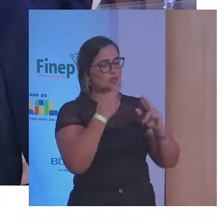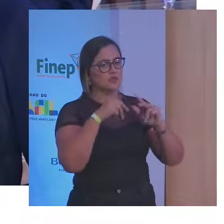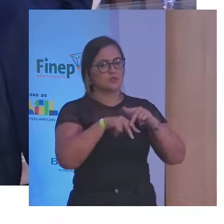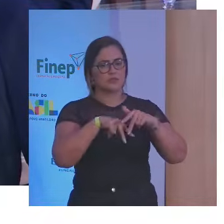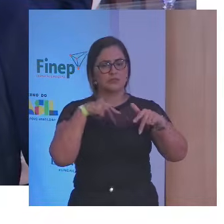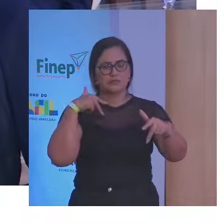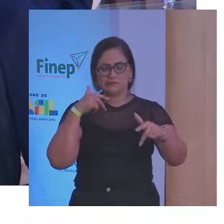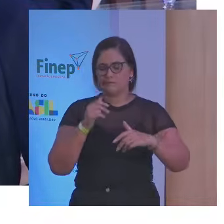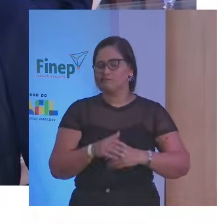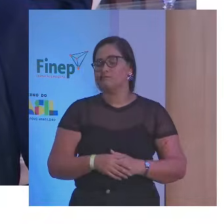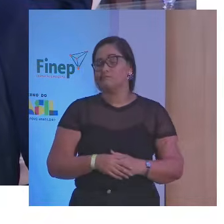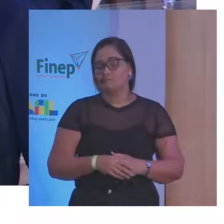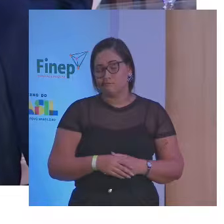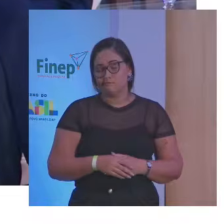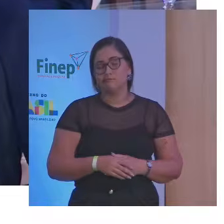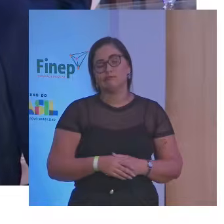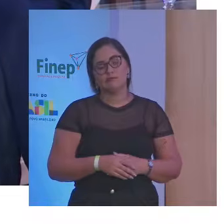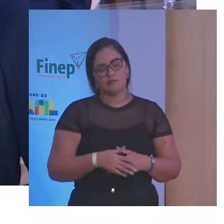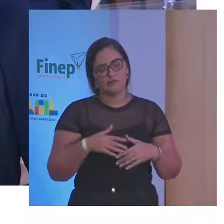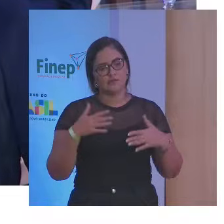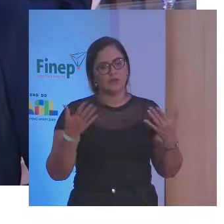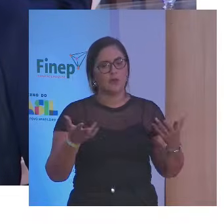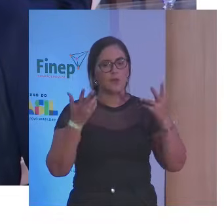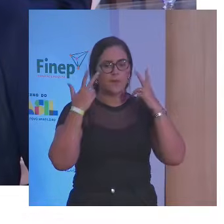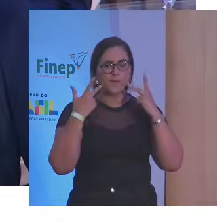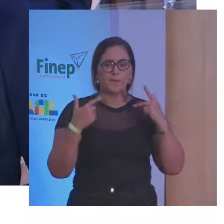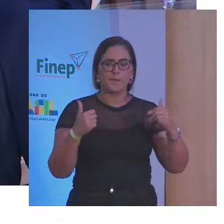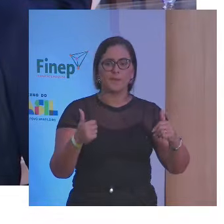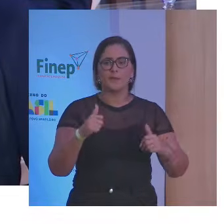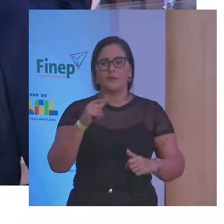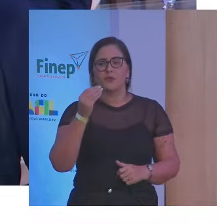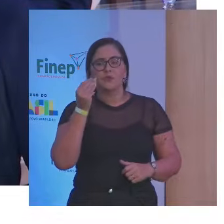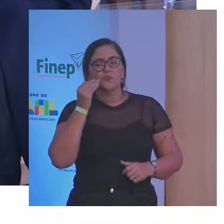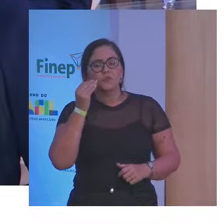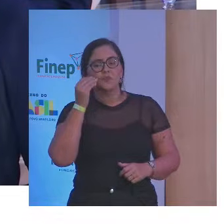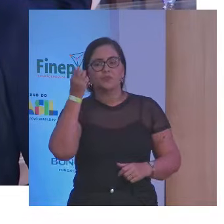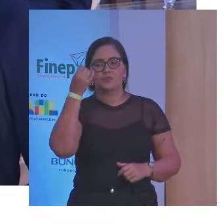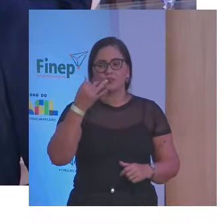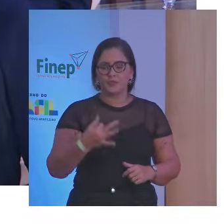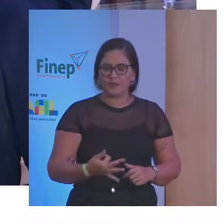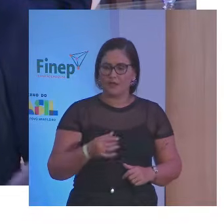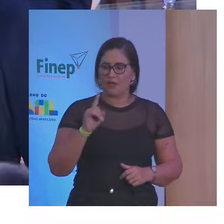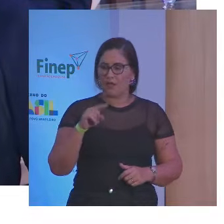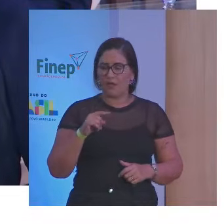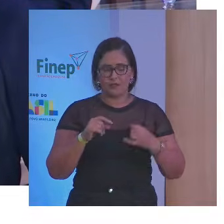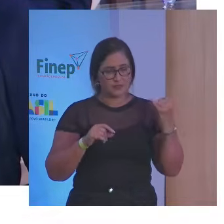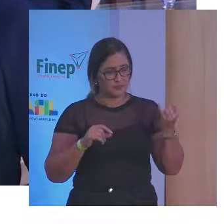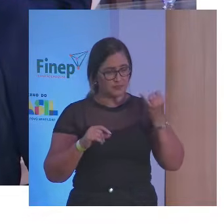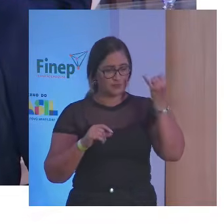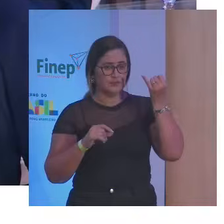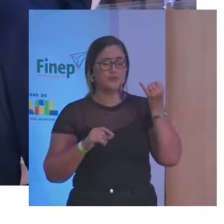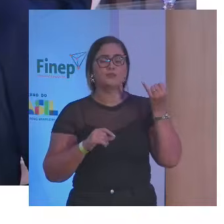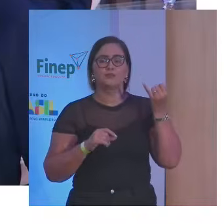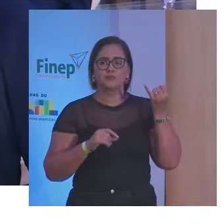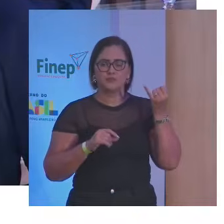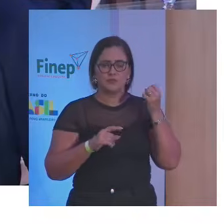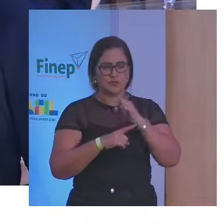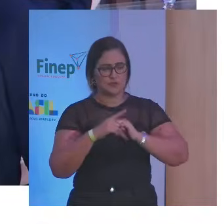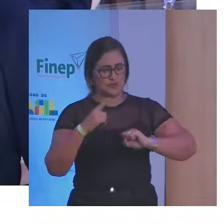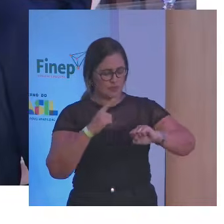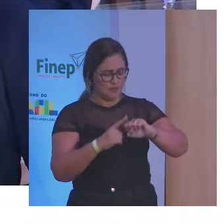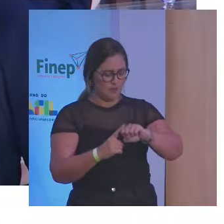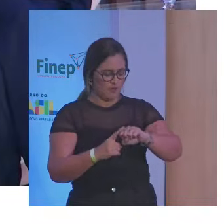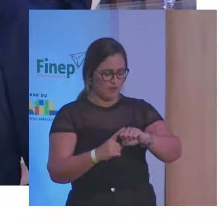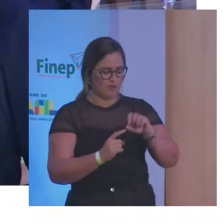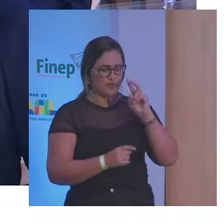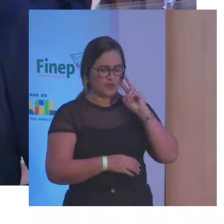meio ambiente. Então, os fenômenos naturais que a gente tenta explicar, eles são muito fundamentados nos fenômenos sociais dos quais